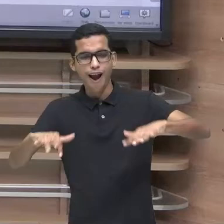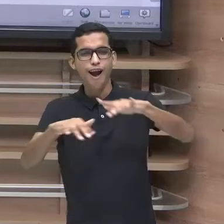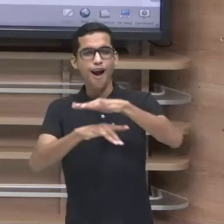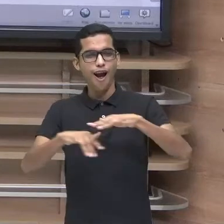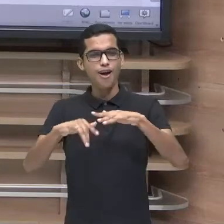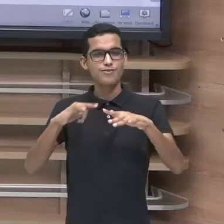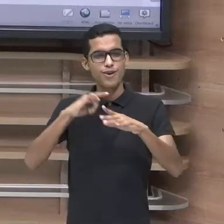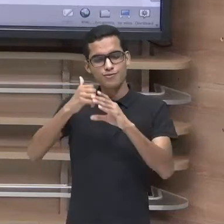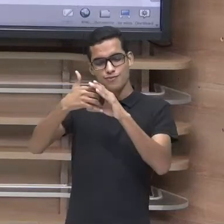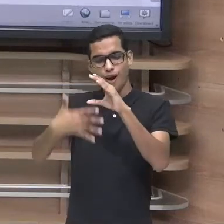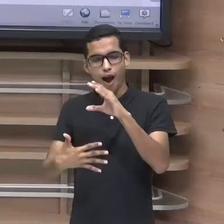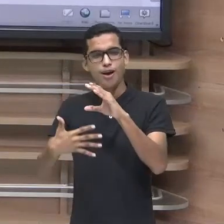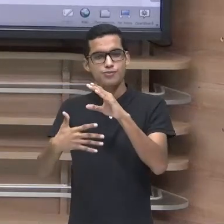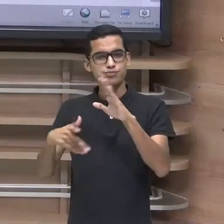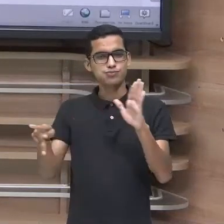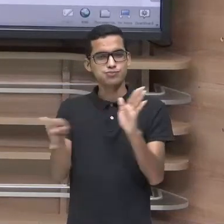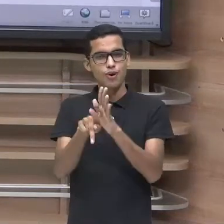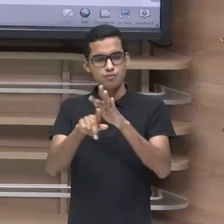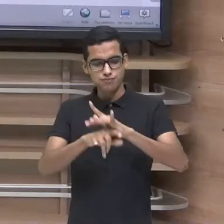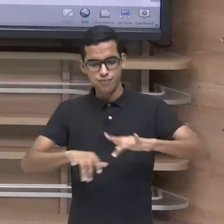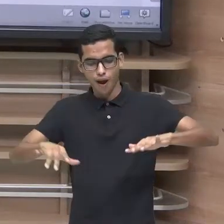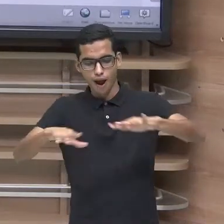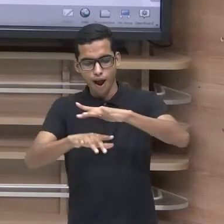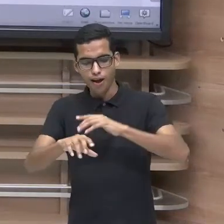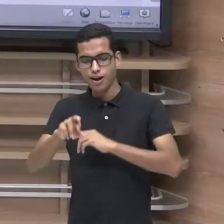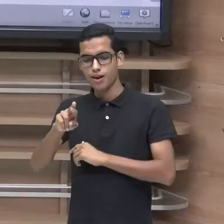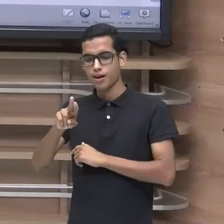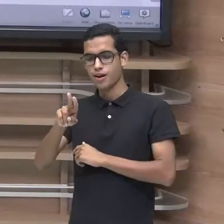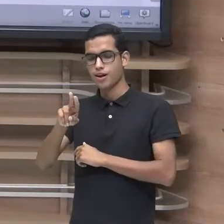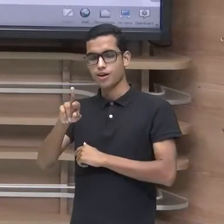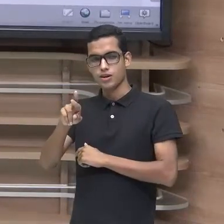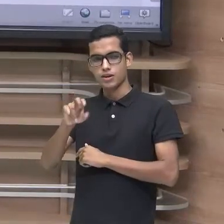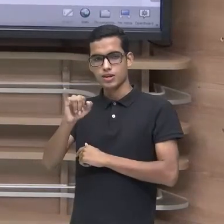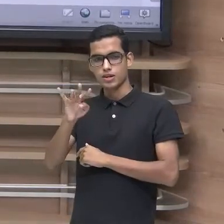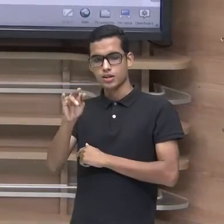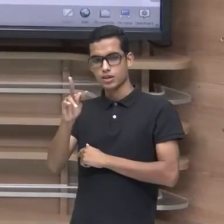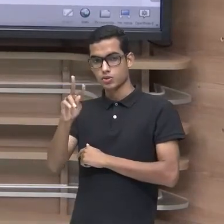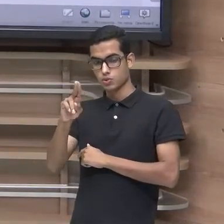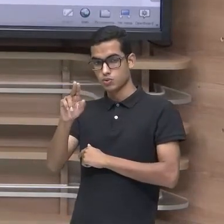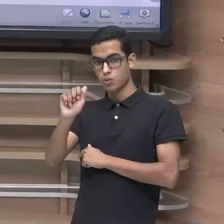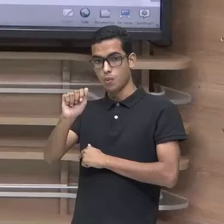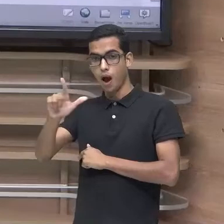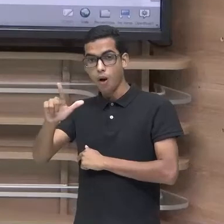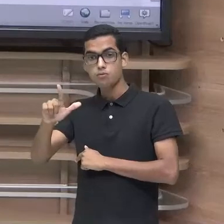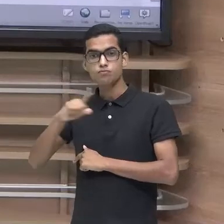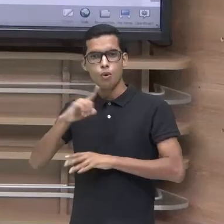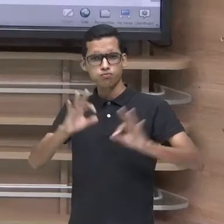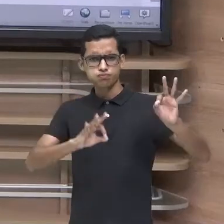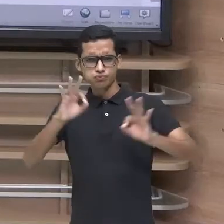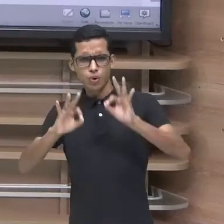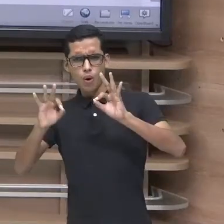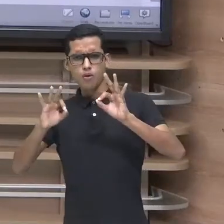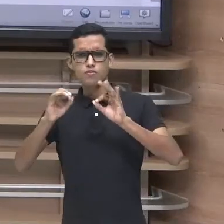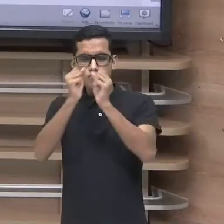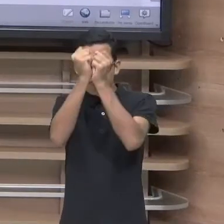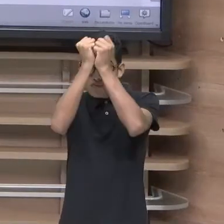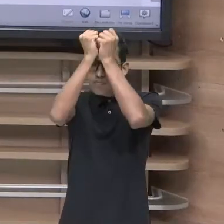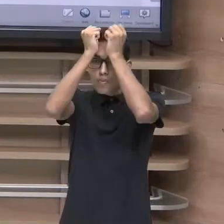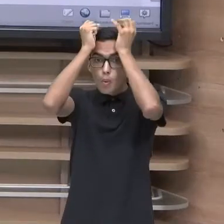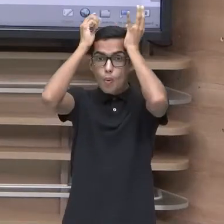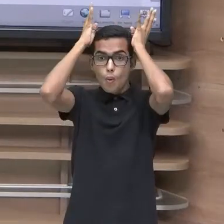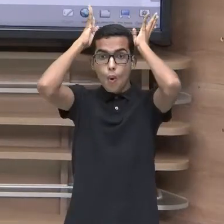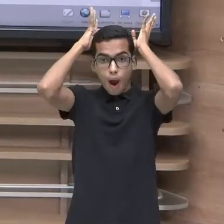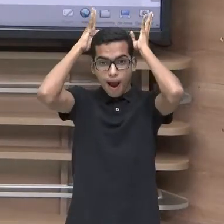caráter ritualístico, eles têm os cocais, né? Eles são muito bem ornamentados e eles